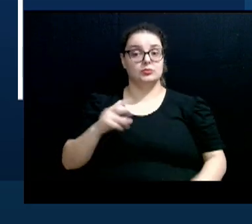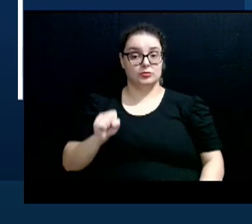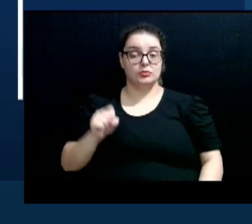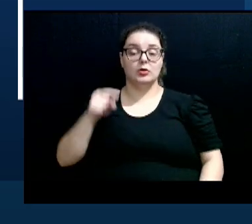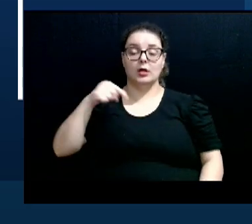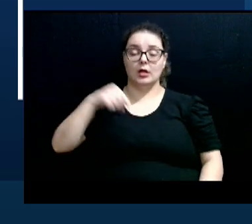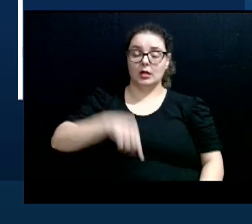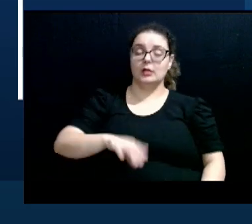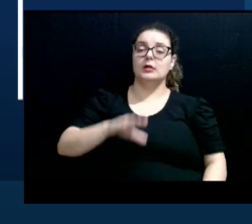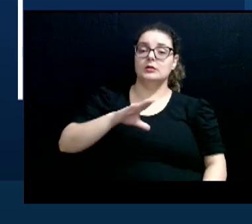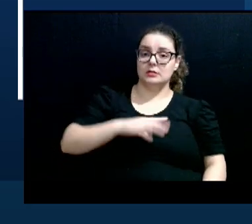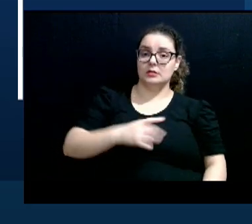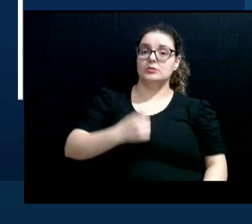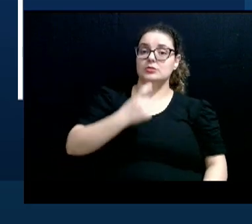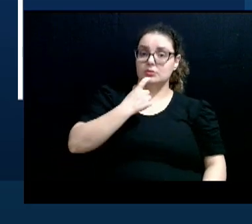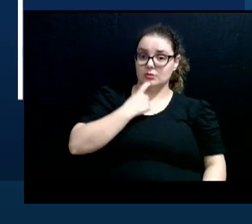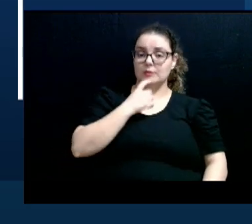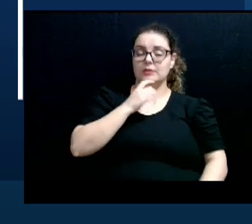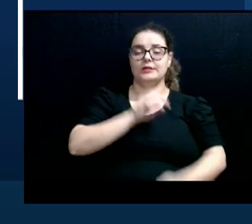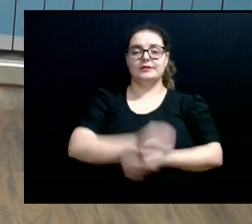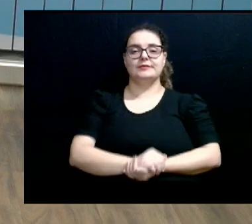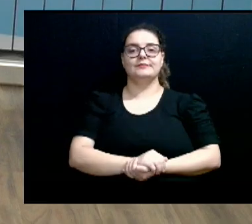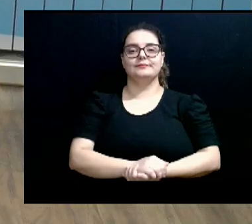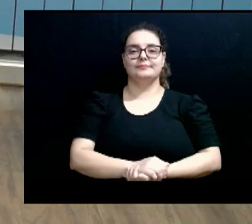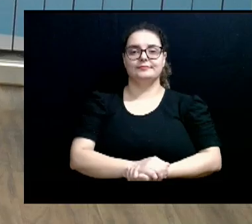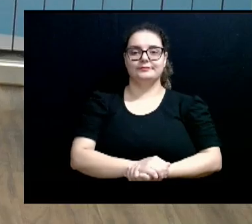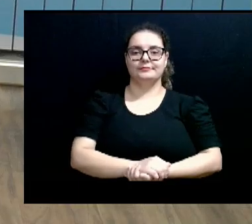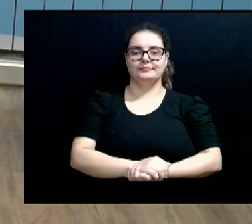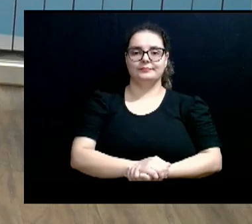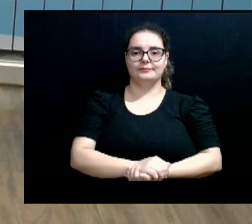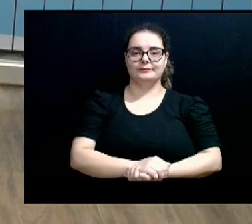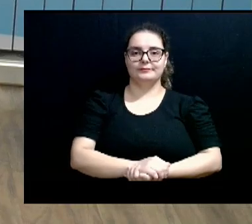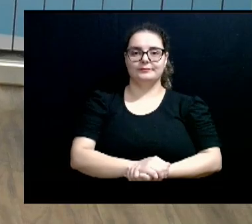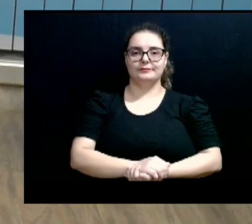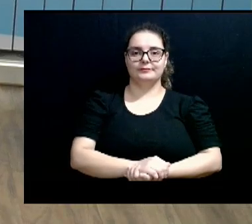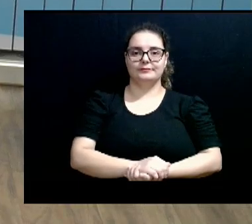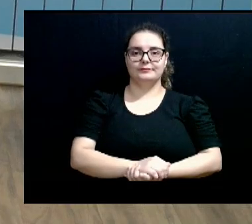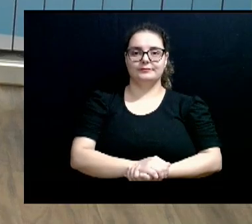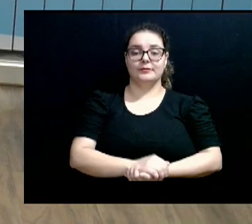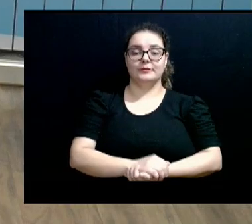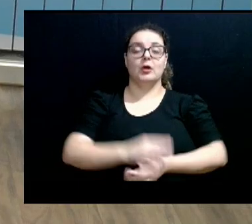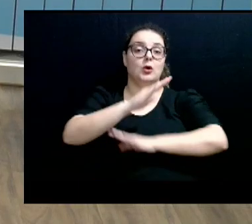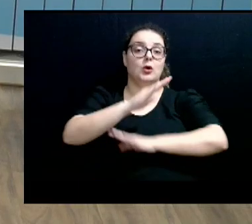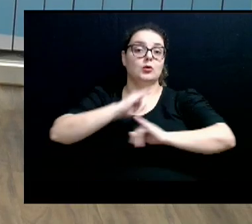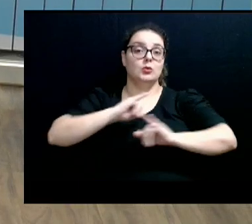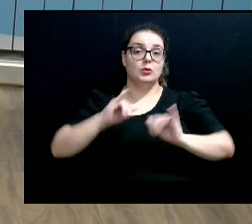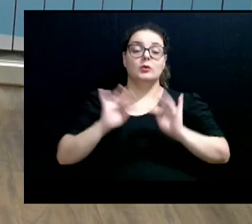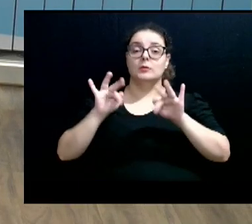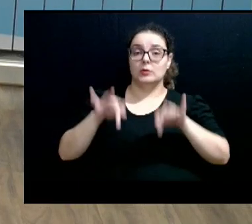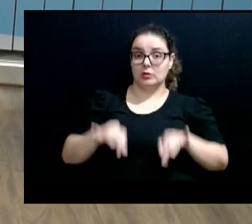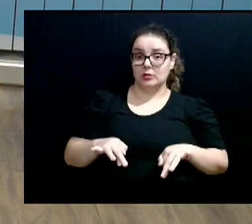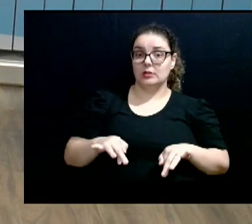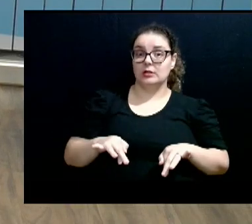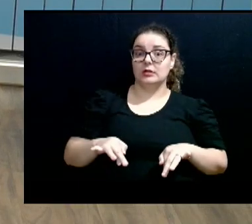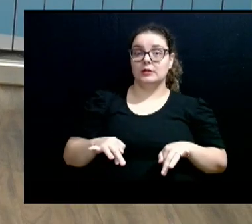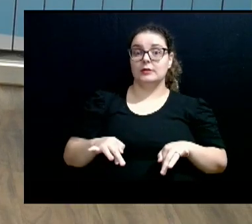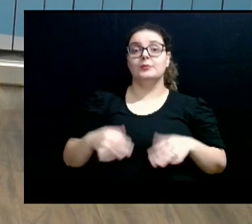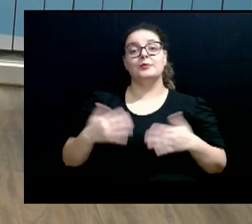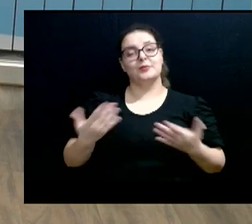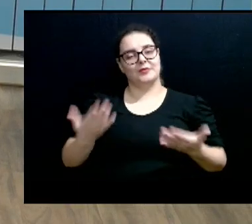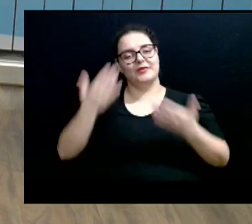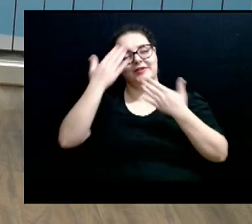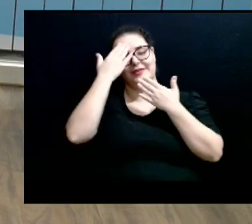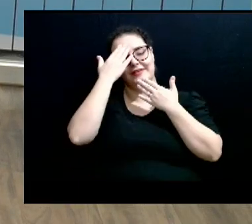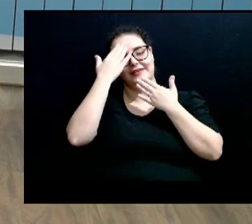na cidade de Campinas. O Jornal Câmara Notícia fica por aqui. Muito obrigado pela